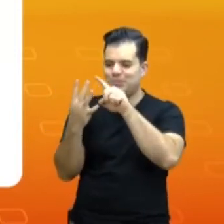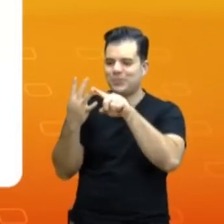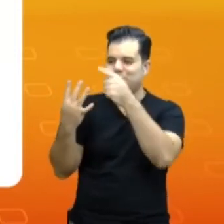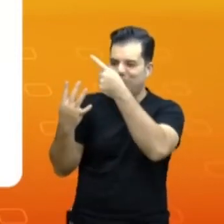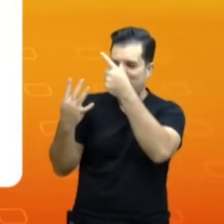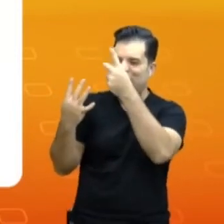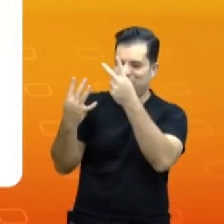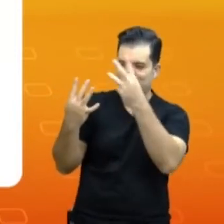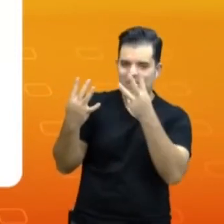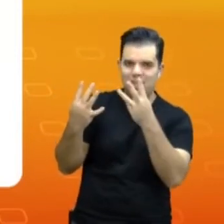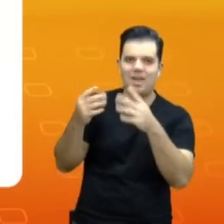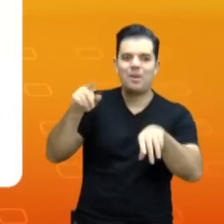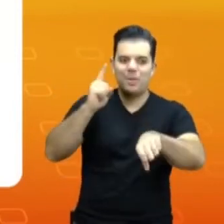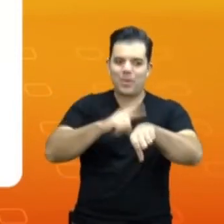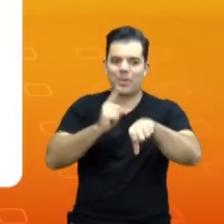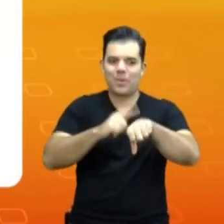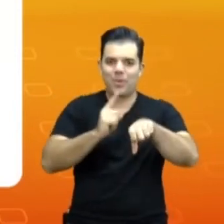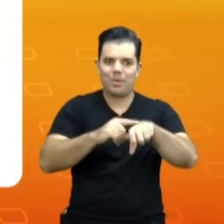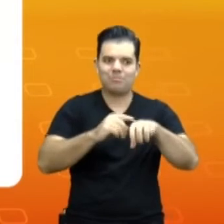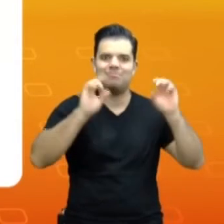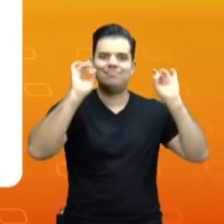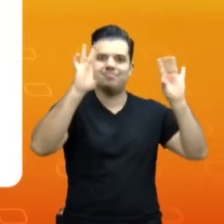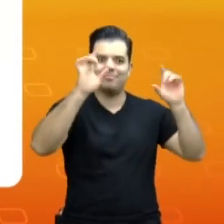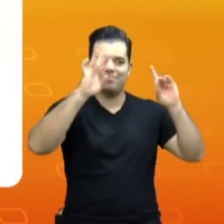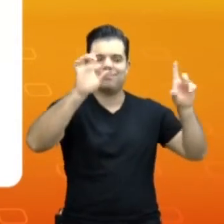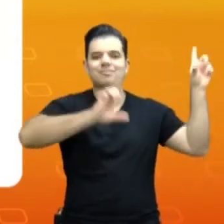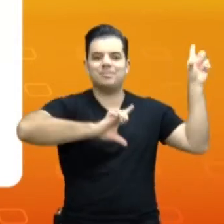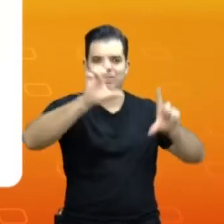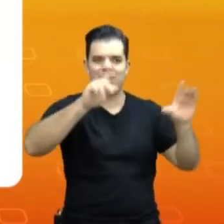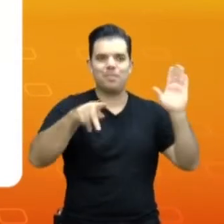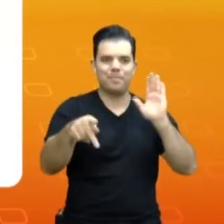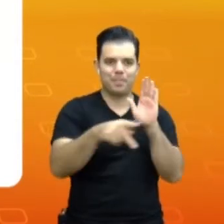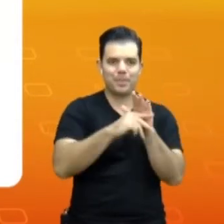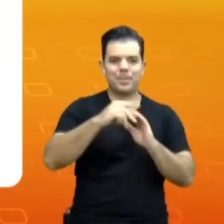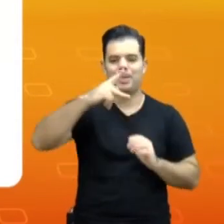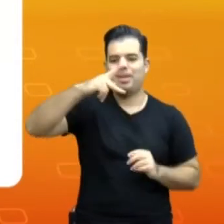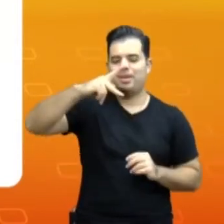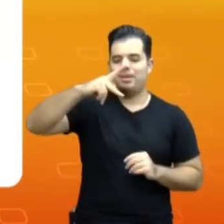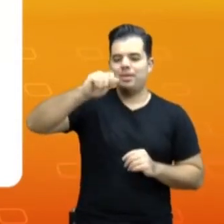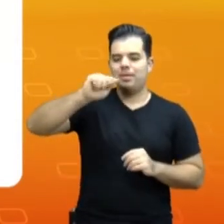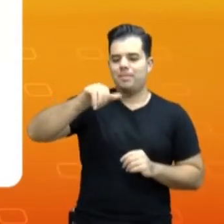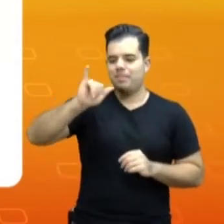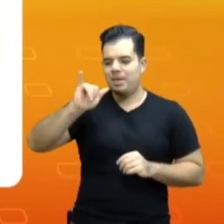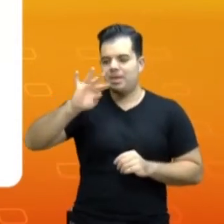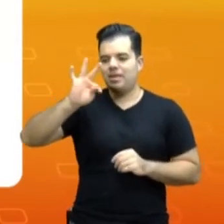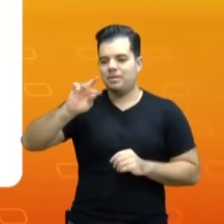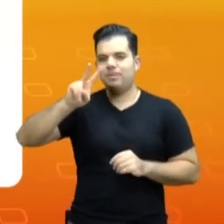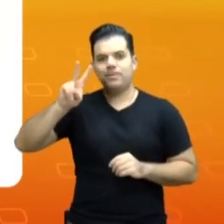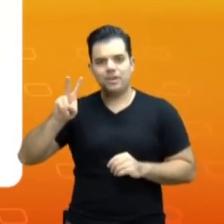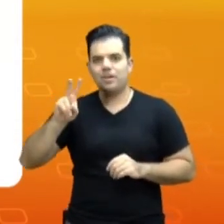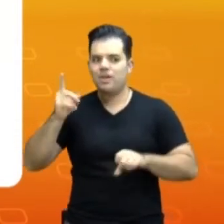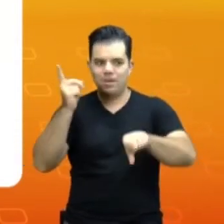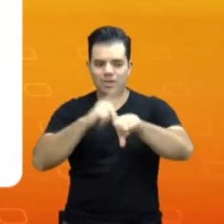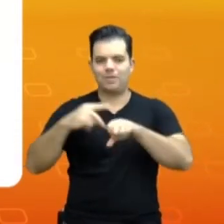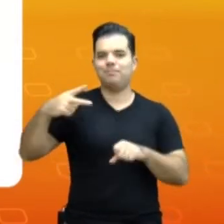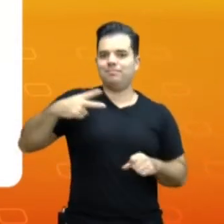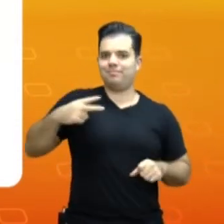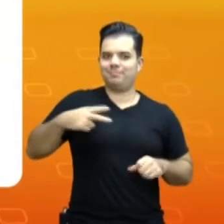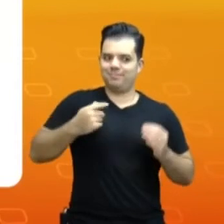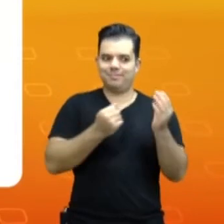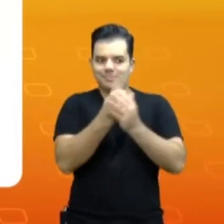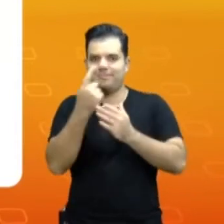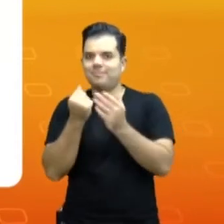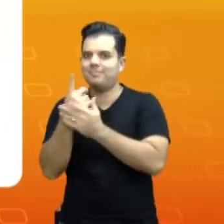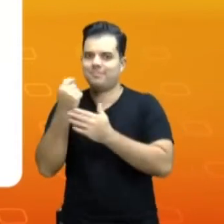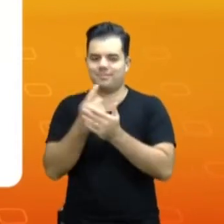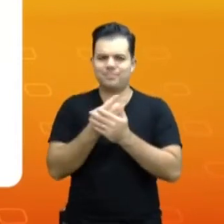primeiros no horário nobre de toda a Pay TV, né? Então, assim, o modelo não,